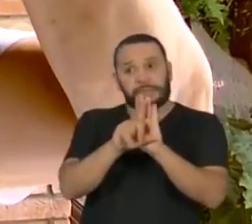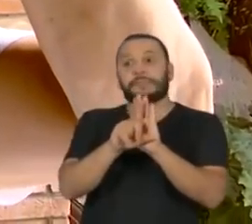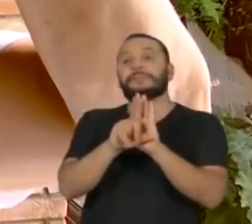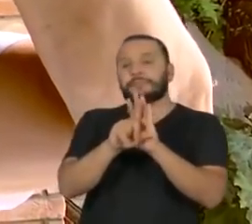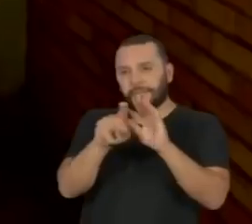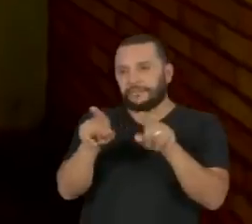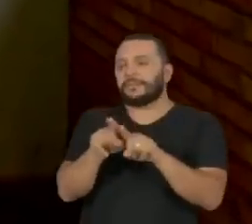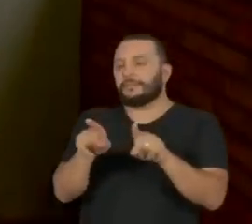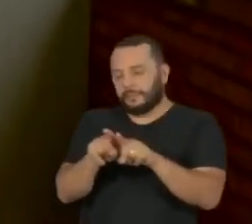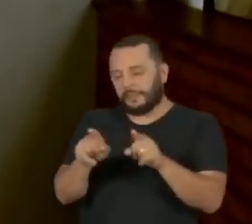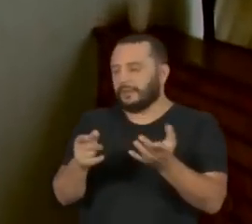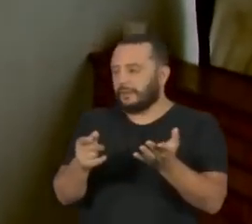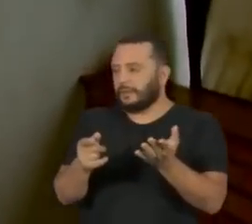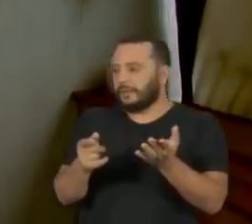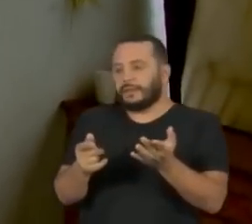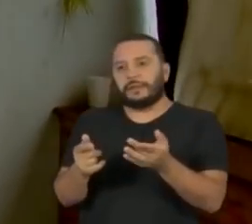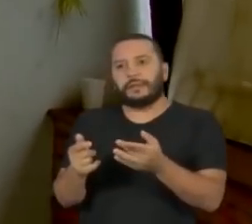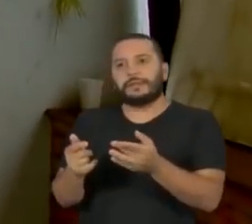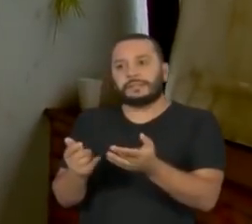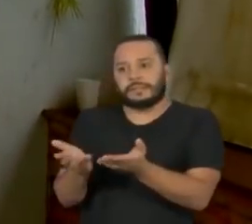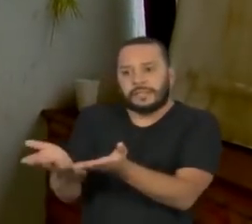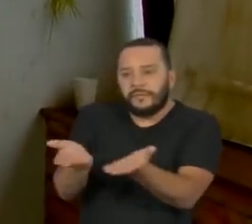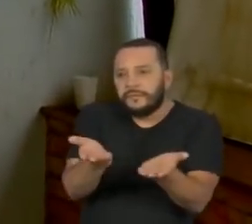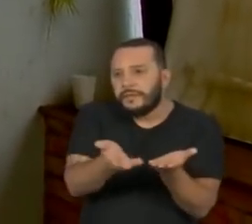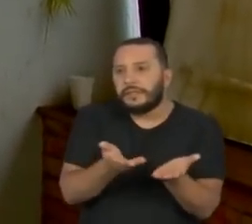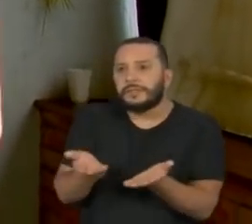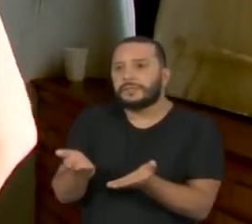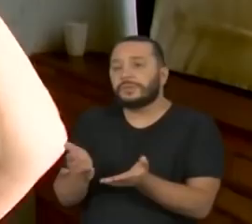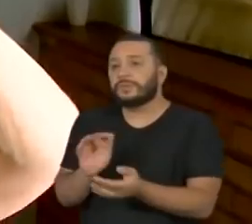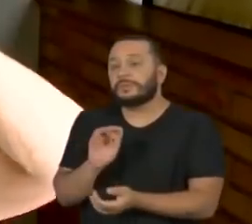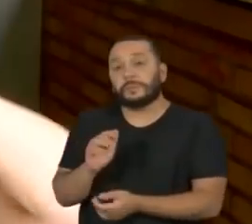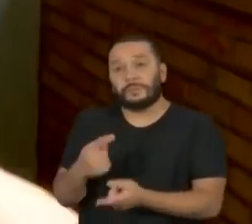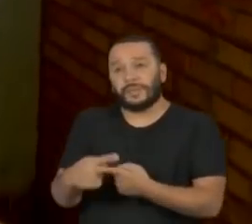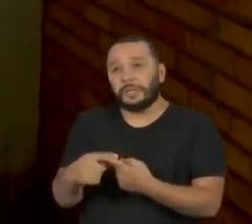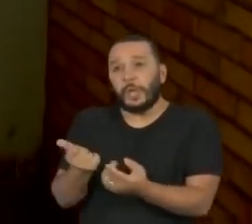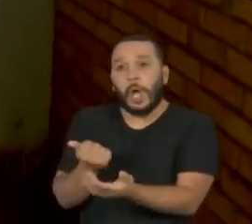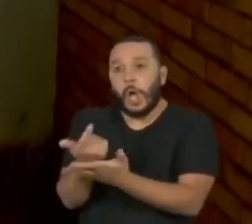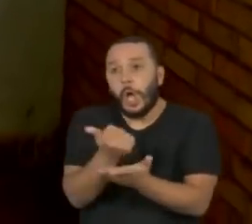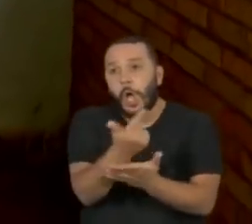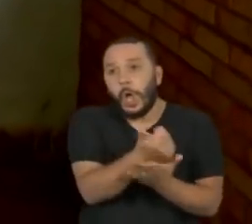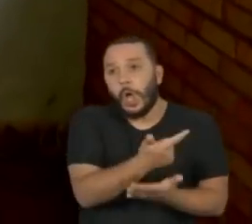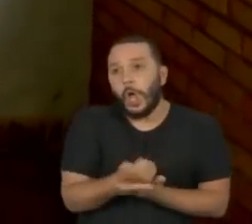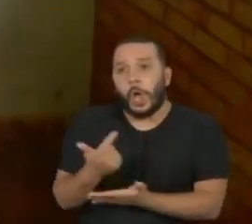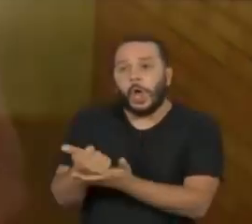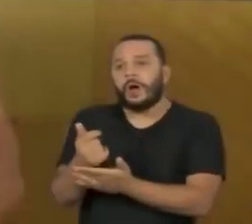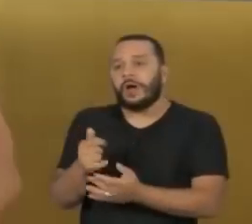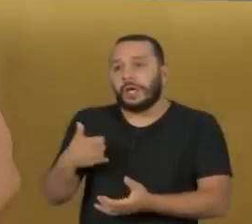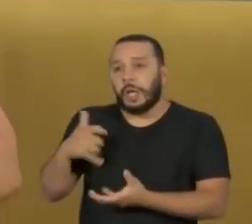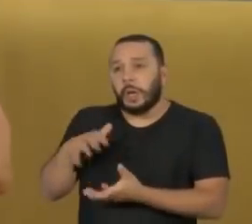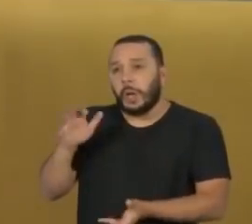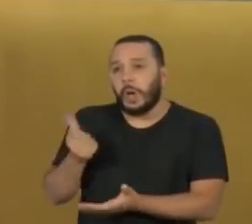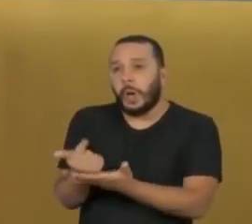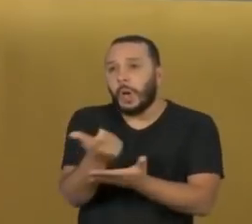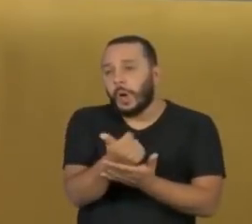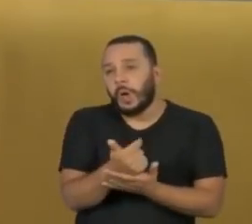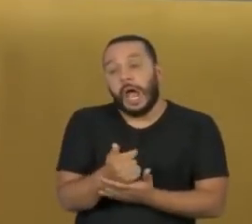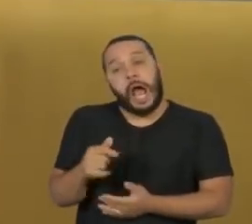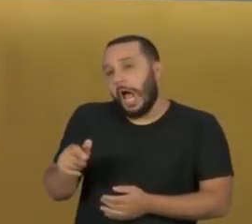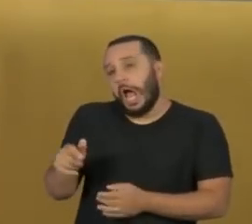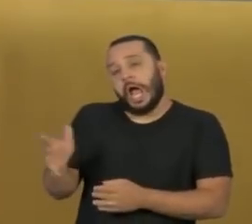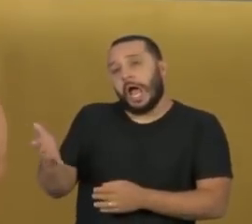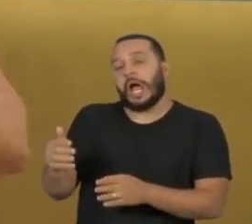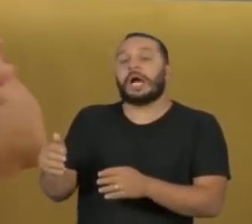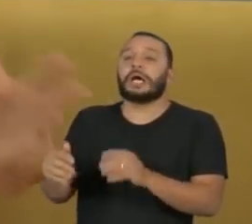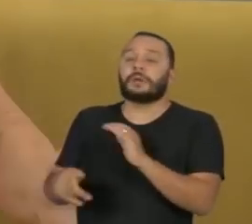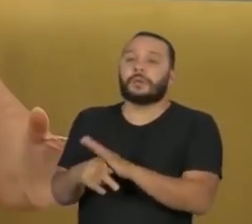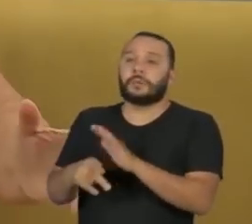termos de qualquer coisa, porque senão é só o consumo que vai tomar conta disso. Vai dizer, os idosos